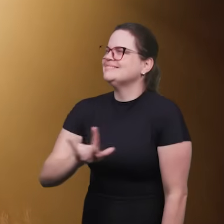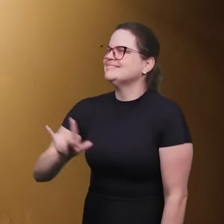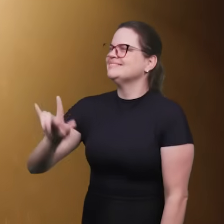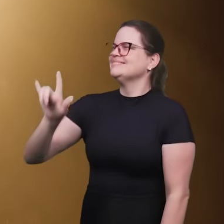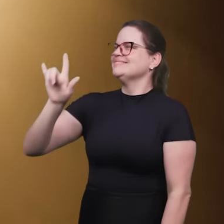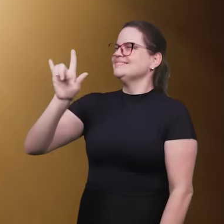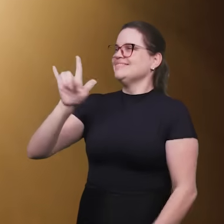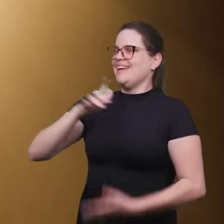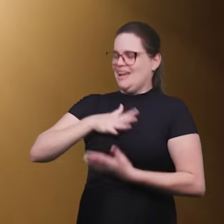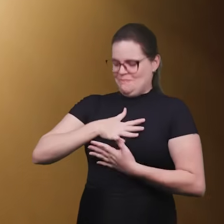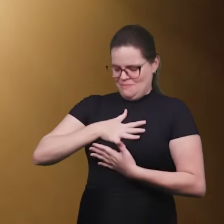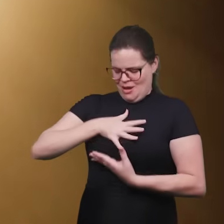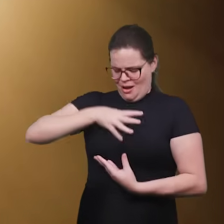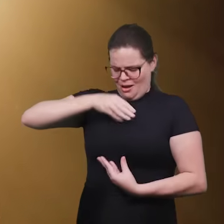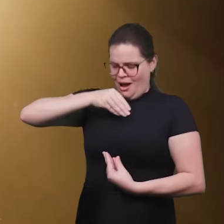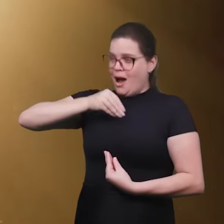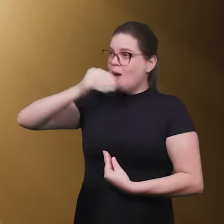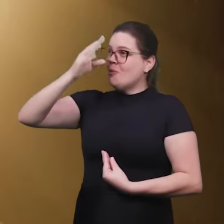amor,